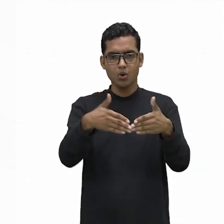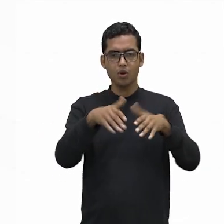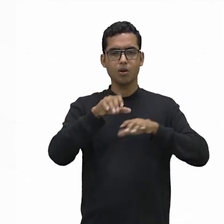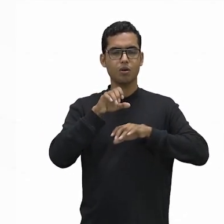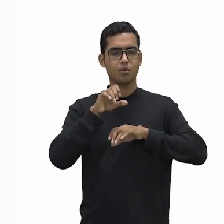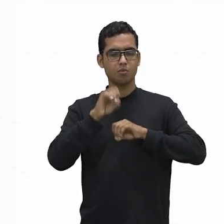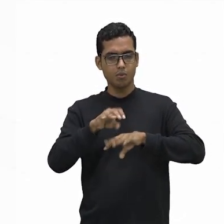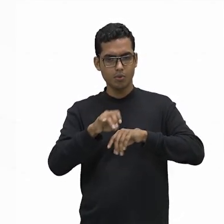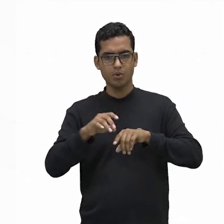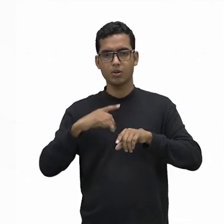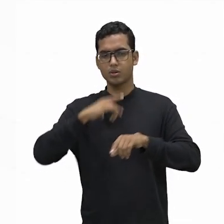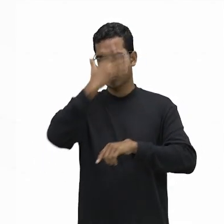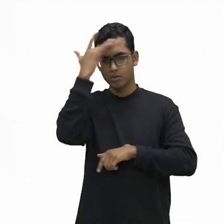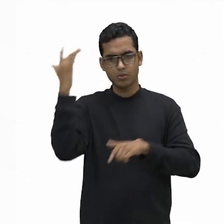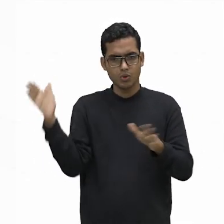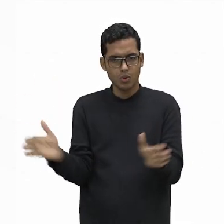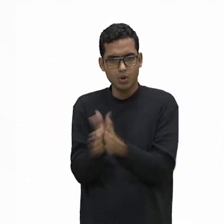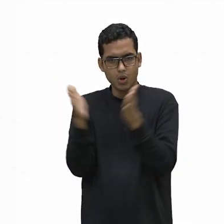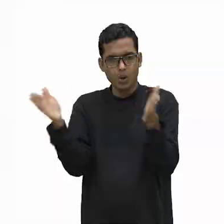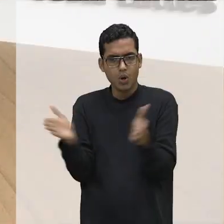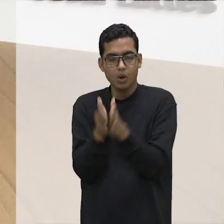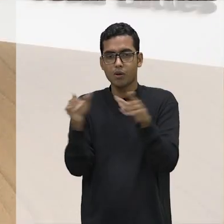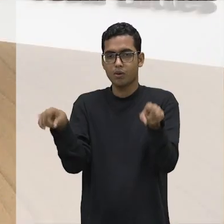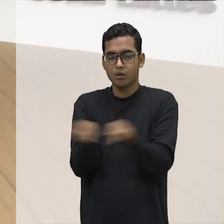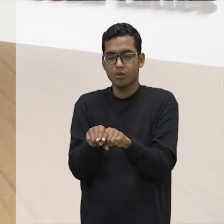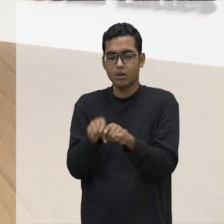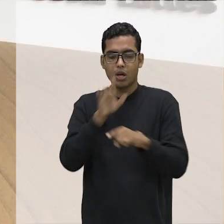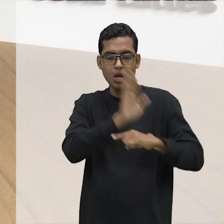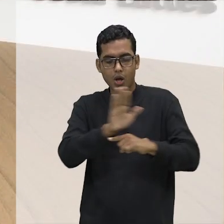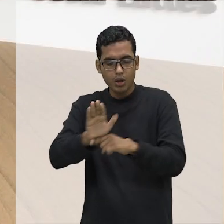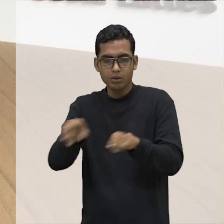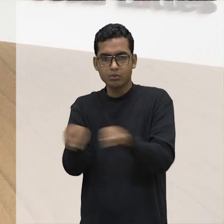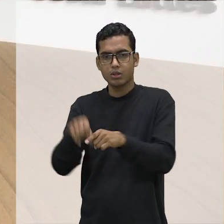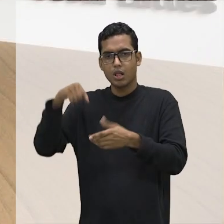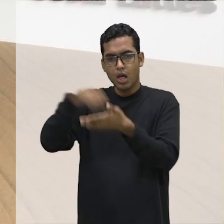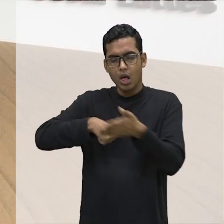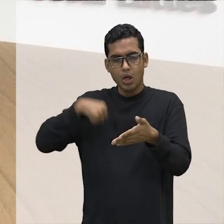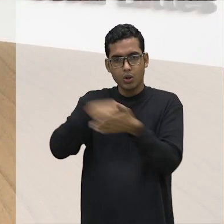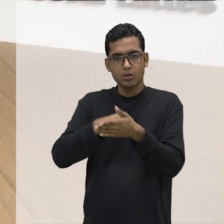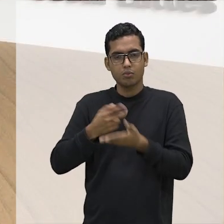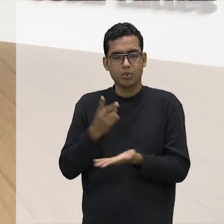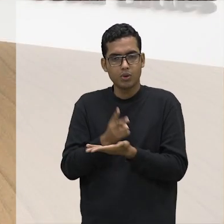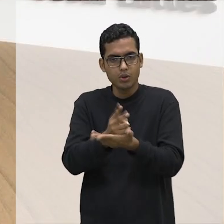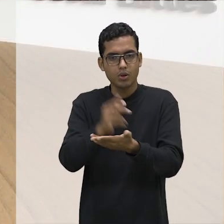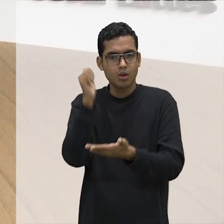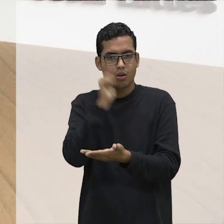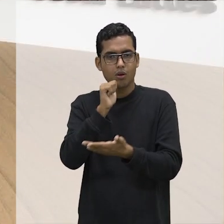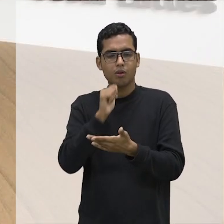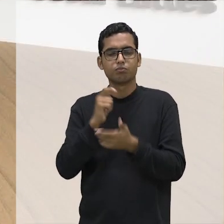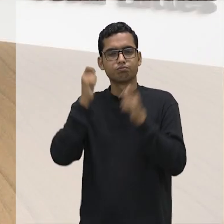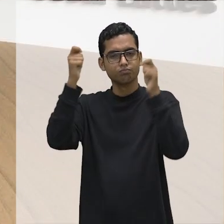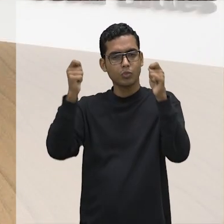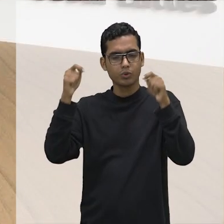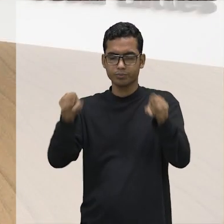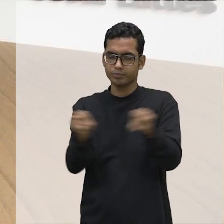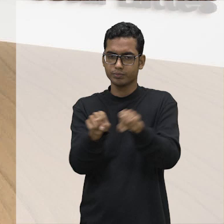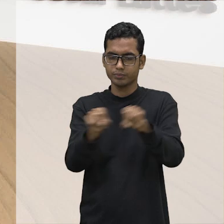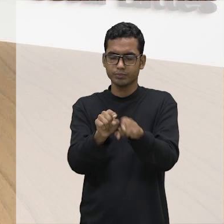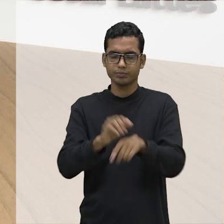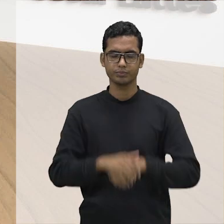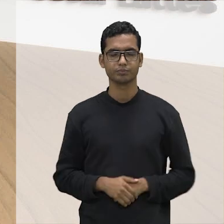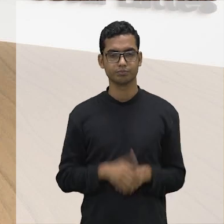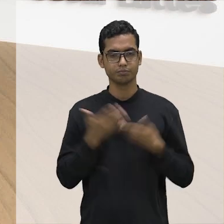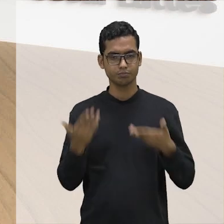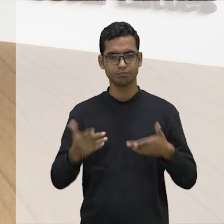pessoas carentes e na luta feminista. Então veja só, cada vez mais o mundo vem demandando aí a igualdade